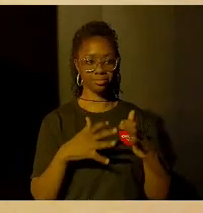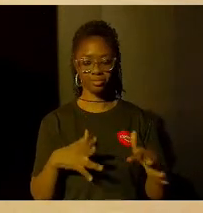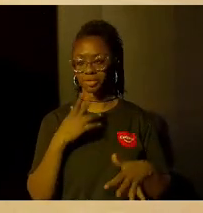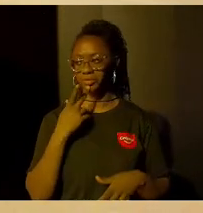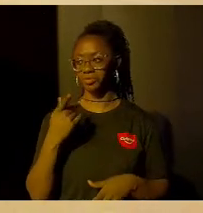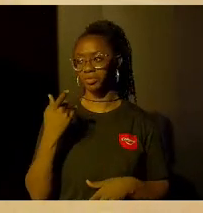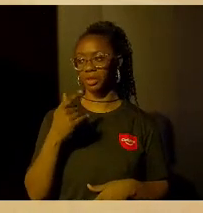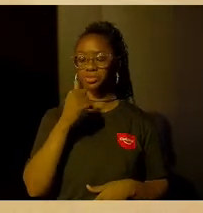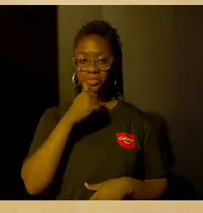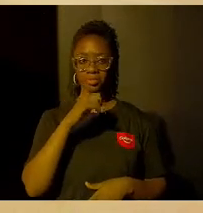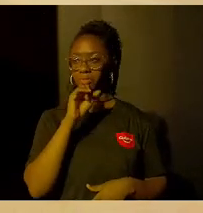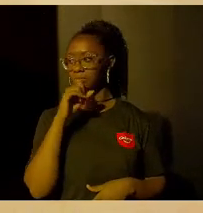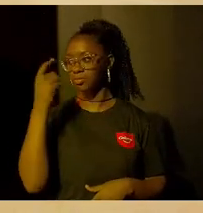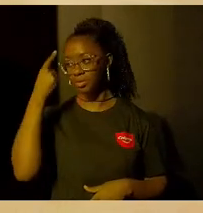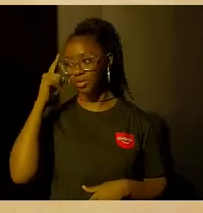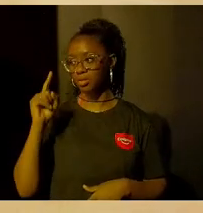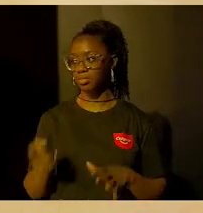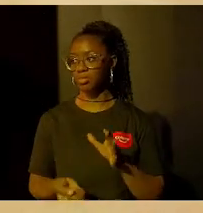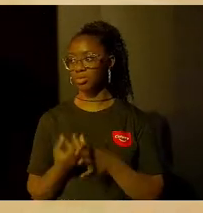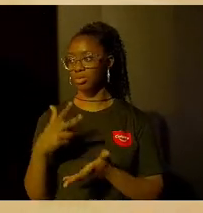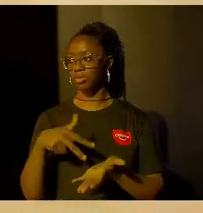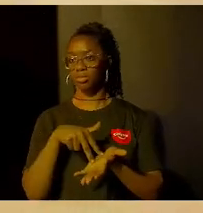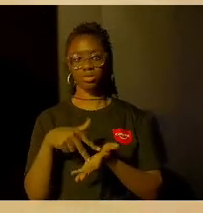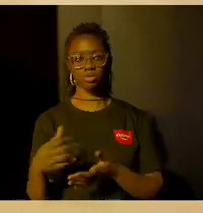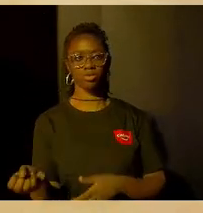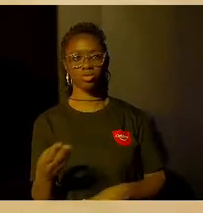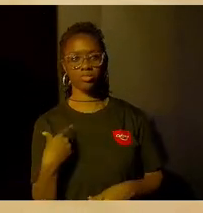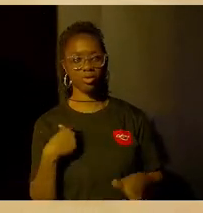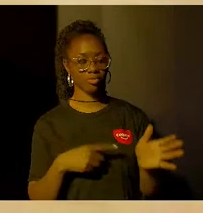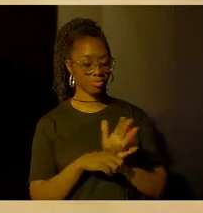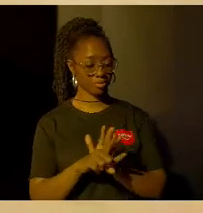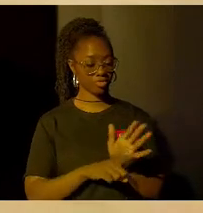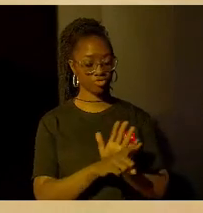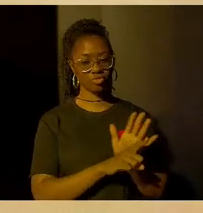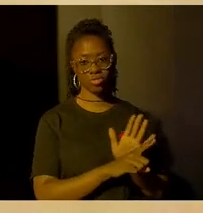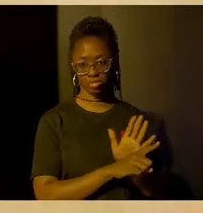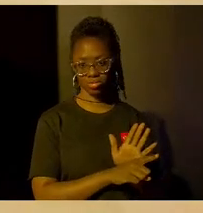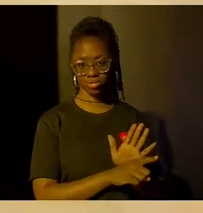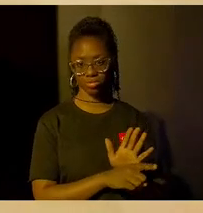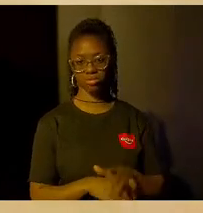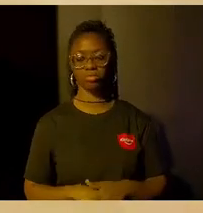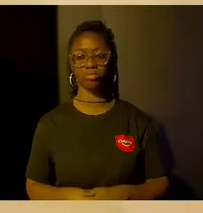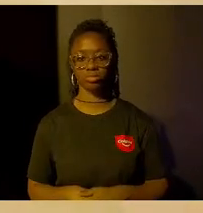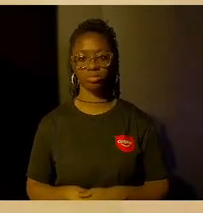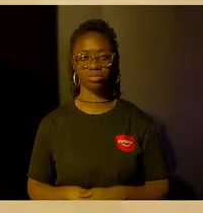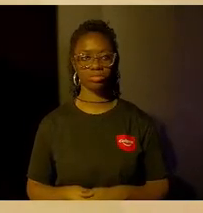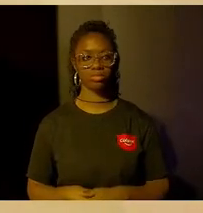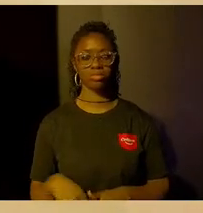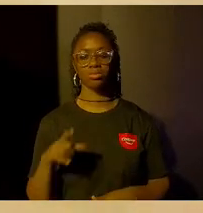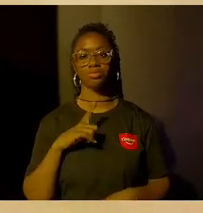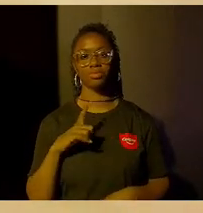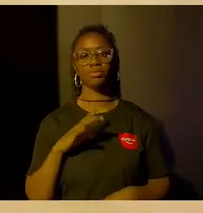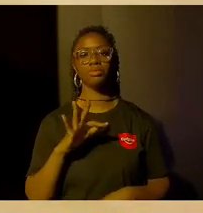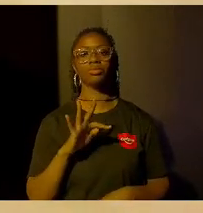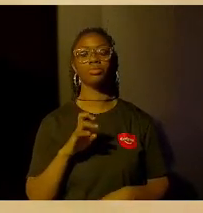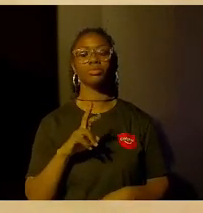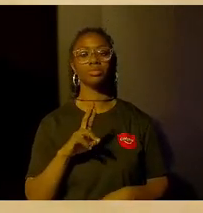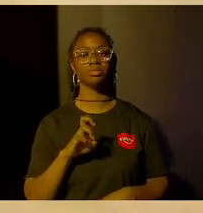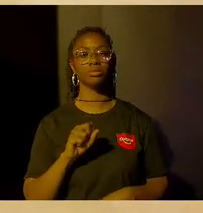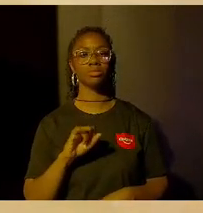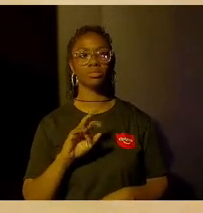uma mãe eu não sabia se ia criar uma personagem aí eu falei deixa eu pesquisar sobre as mães e pum aparece a Terezinha